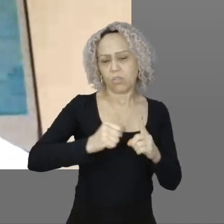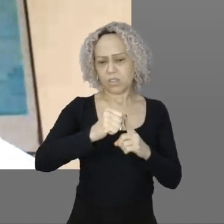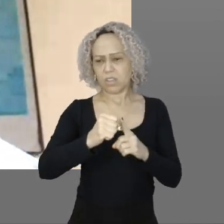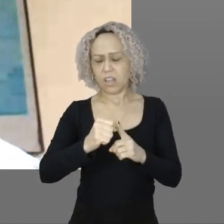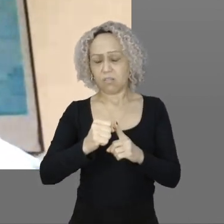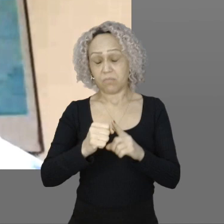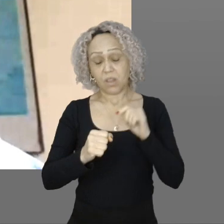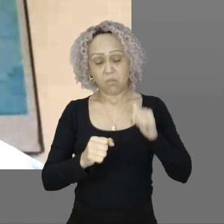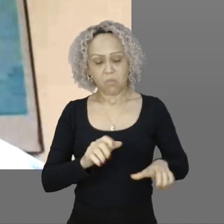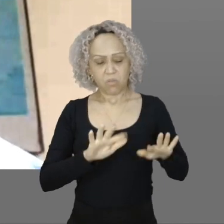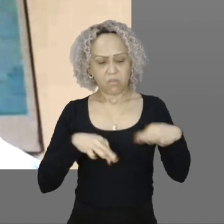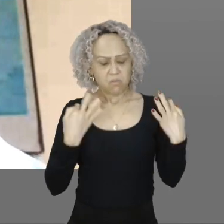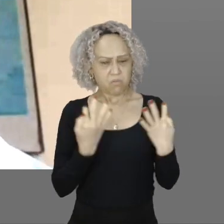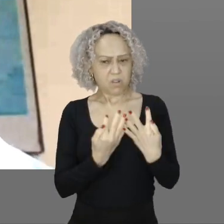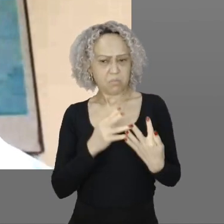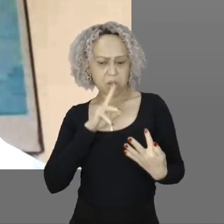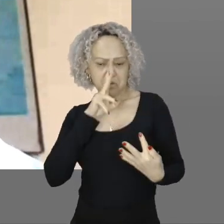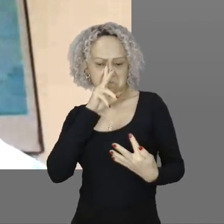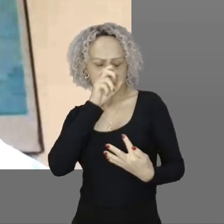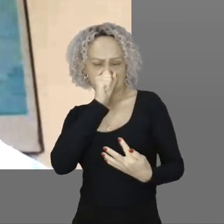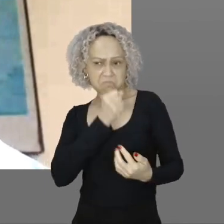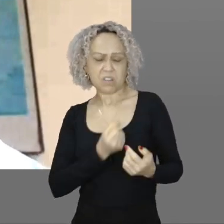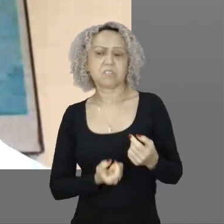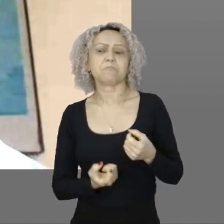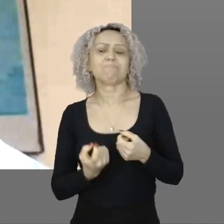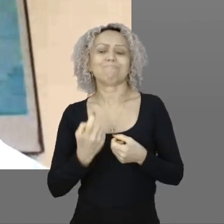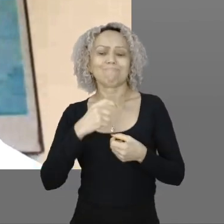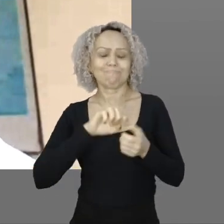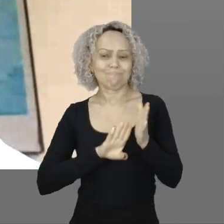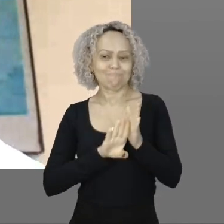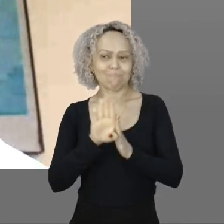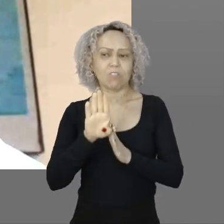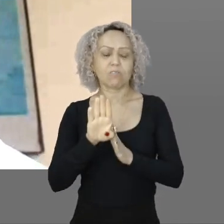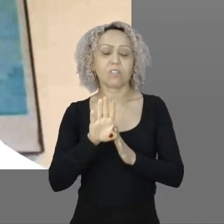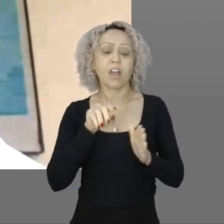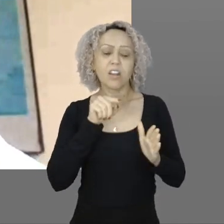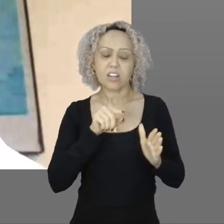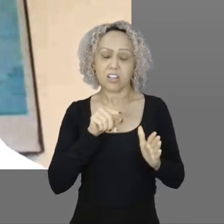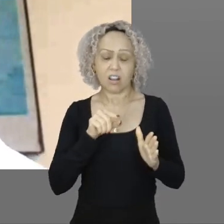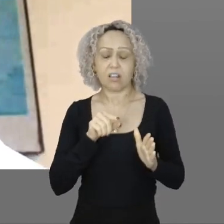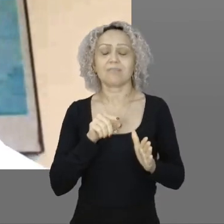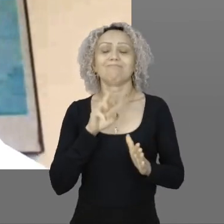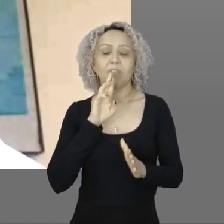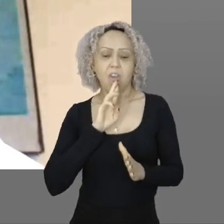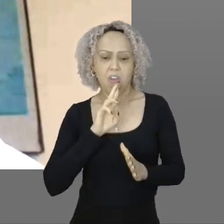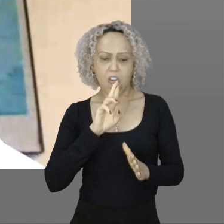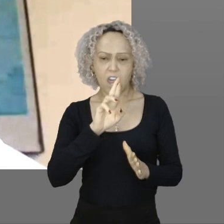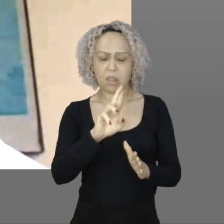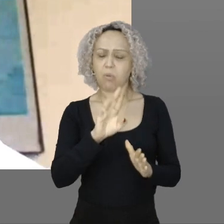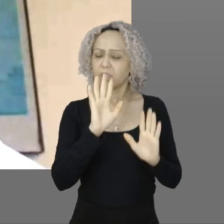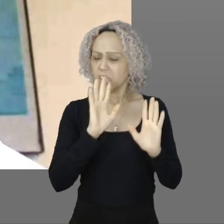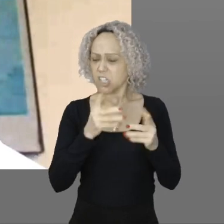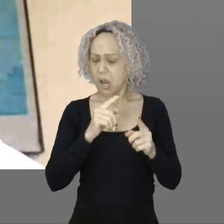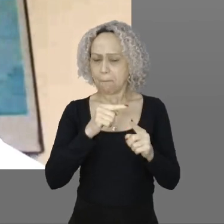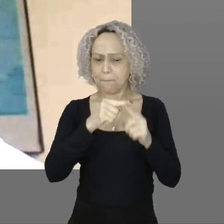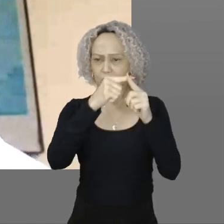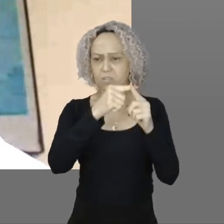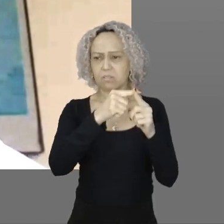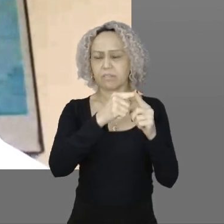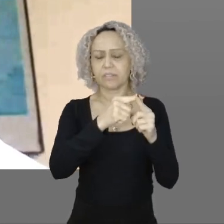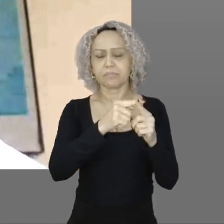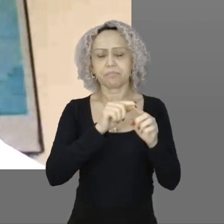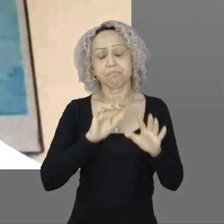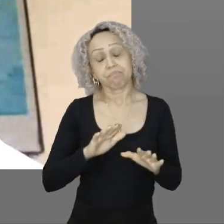vitaminado, fortalecido, ele já está dando resultados positivos. Infelizmente, a devastação